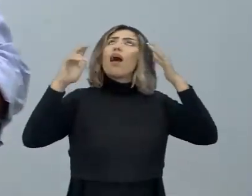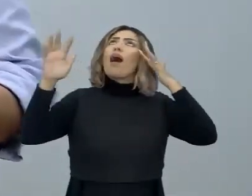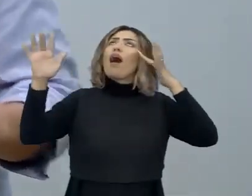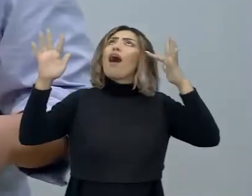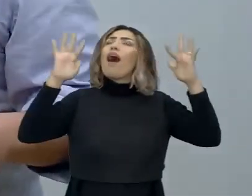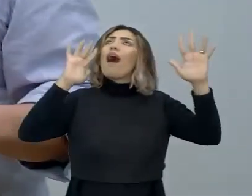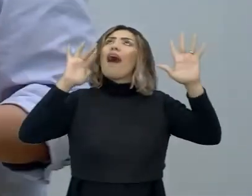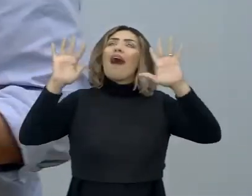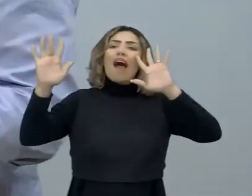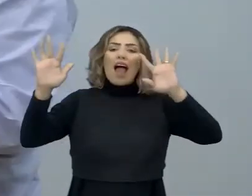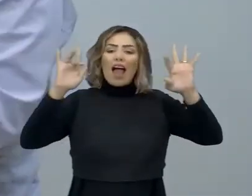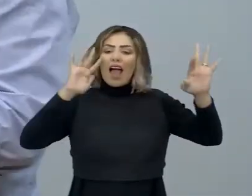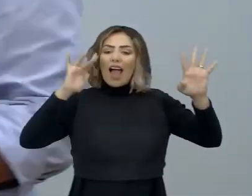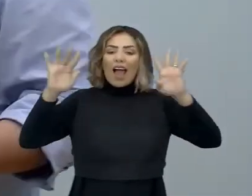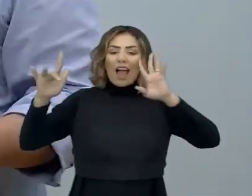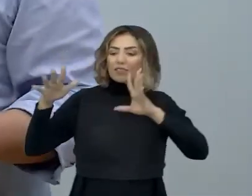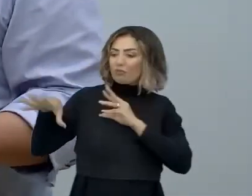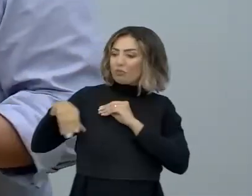meu